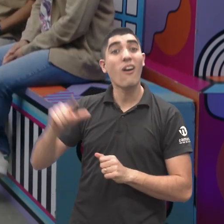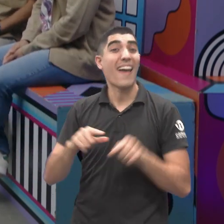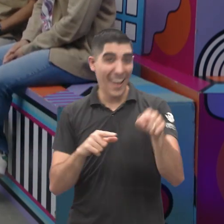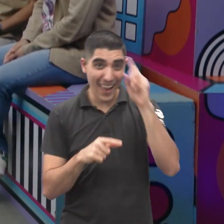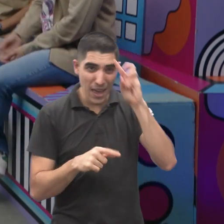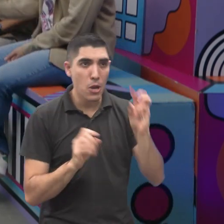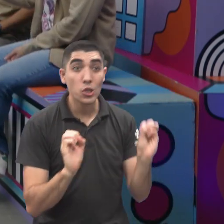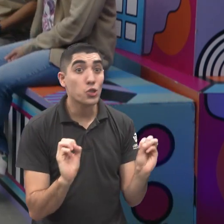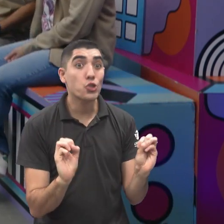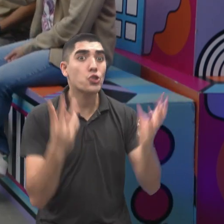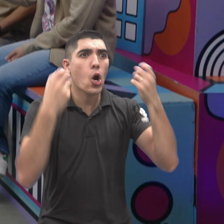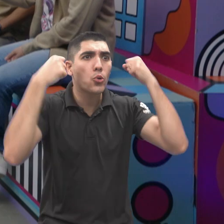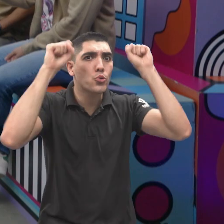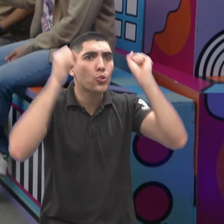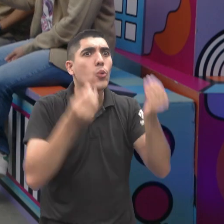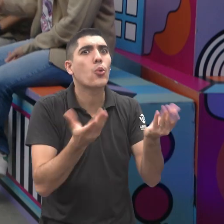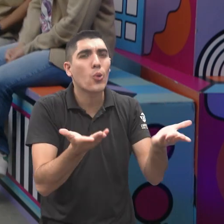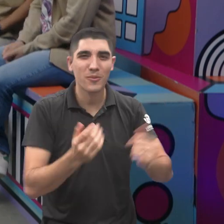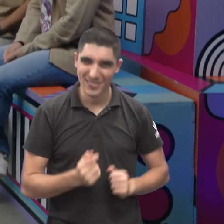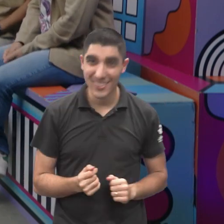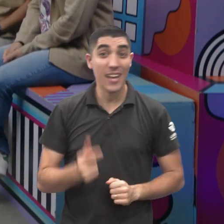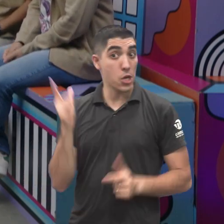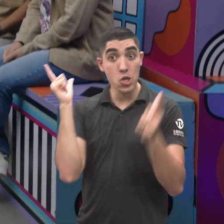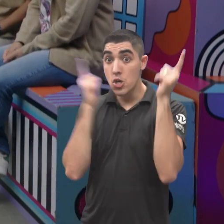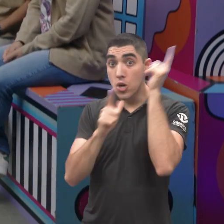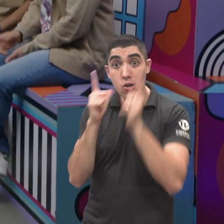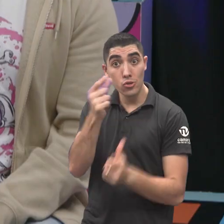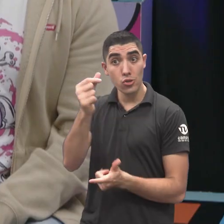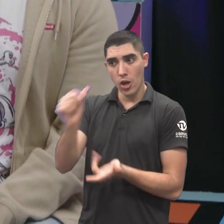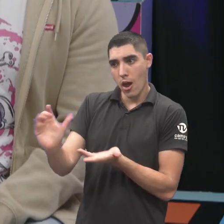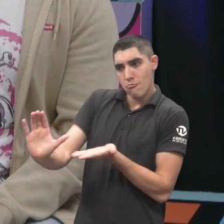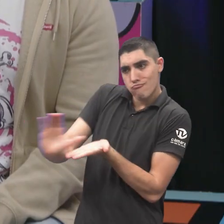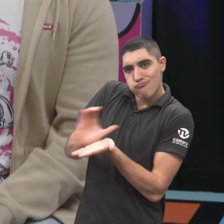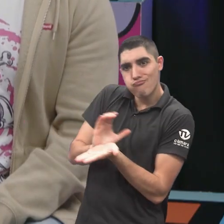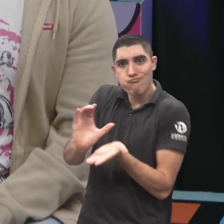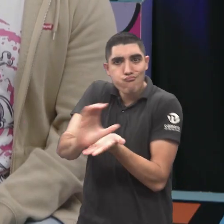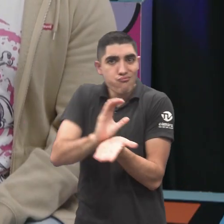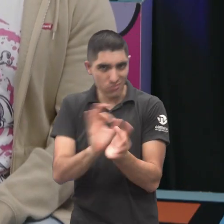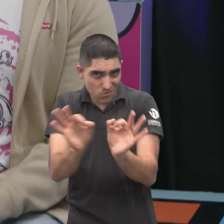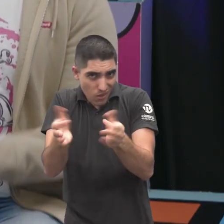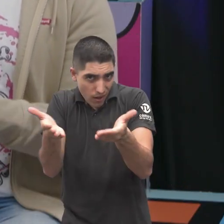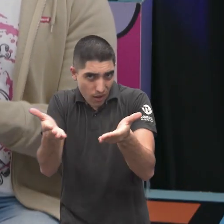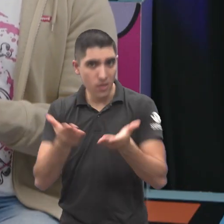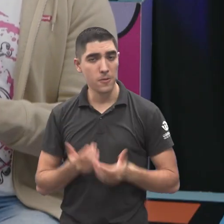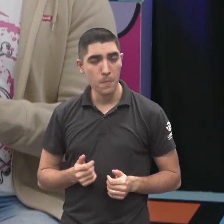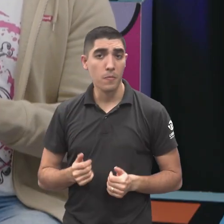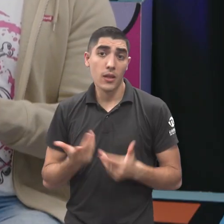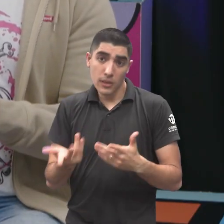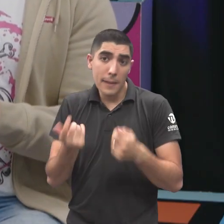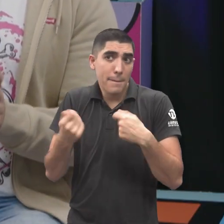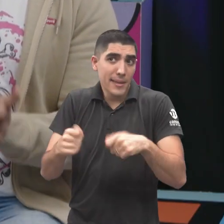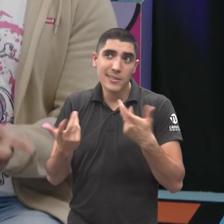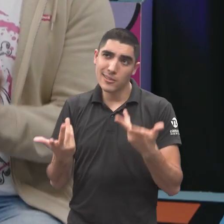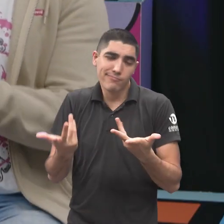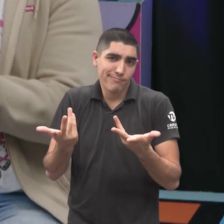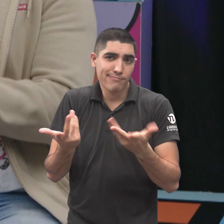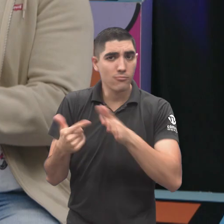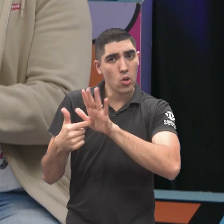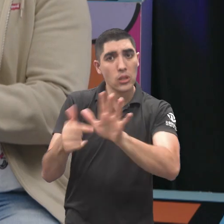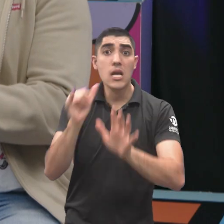esse? Um show que ganha dinheiro. Ganha dinheiro. Então, quer dizer, tem esse lado também, né? Sim. A gente tem que levar em conta que tem